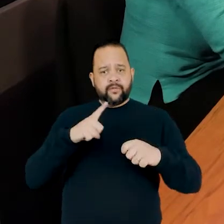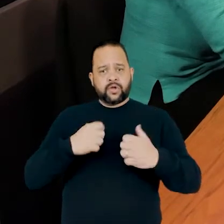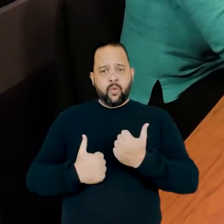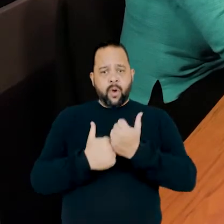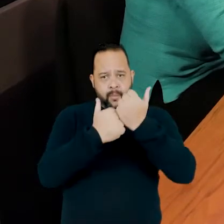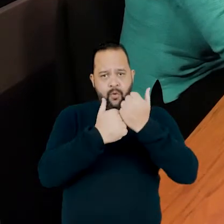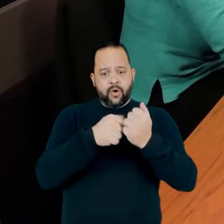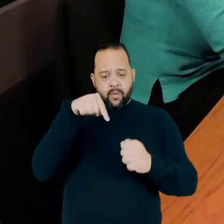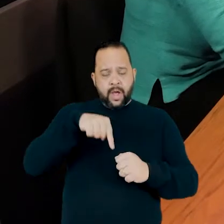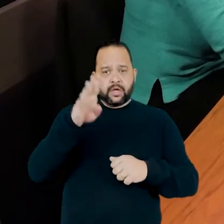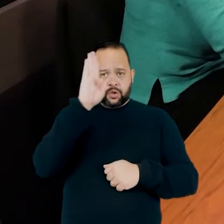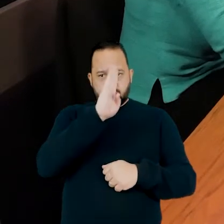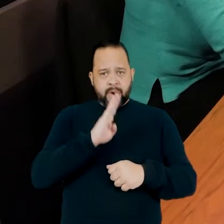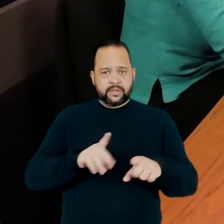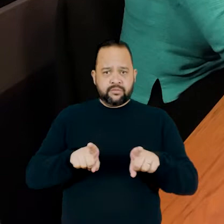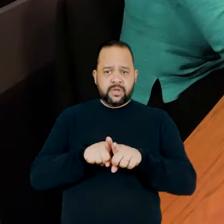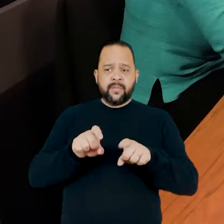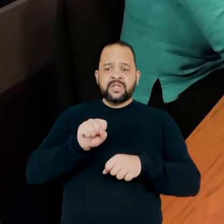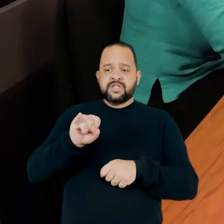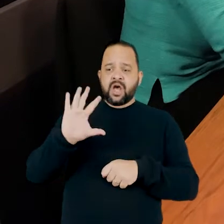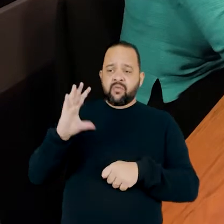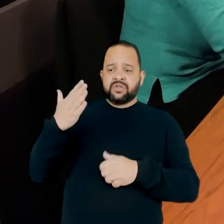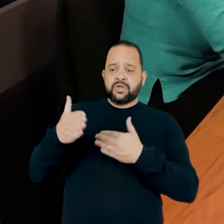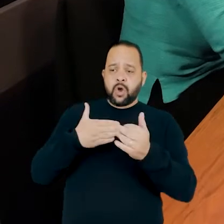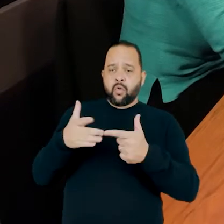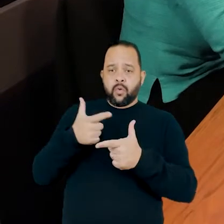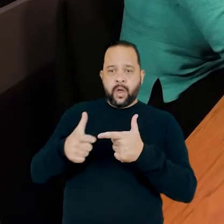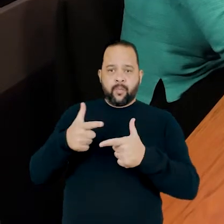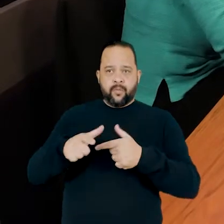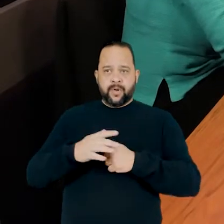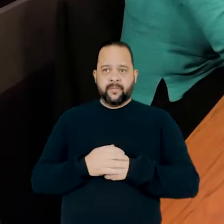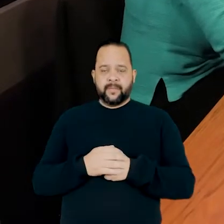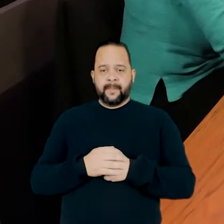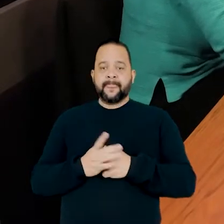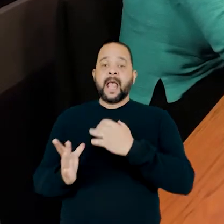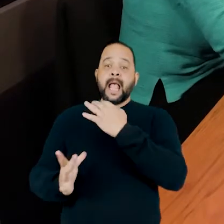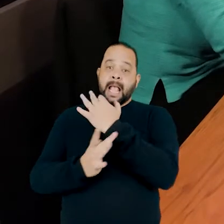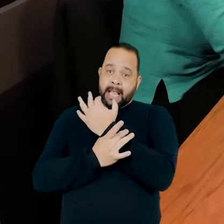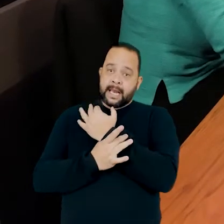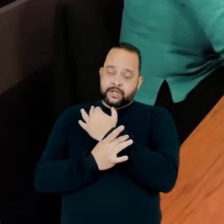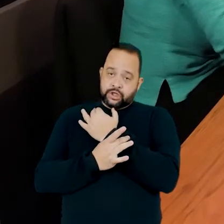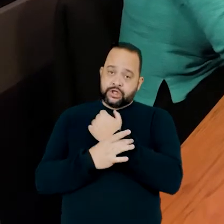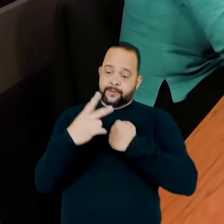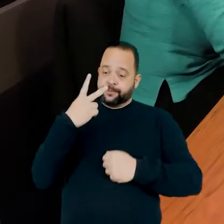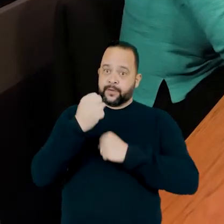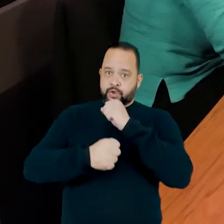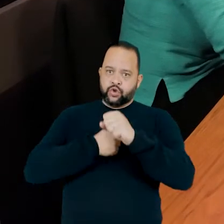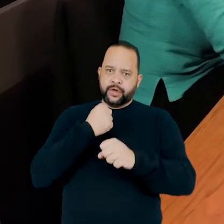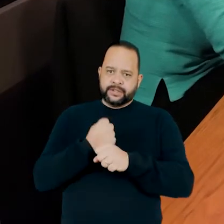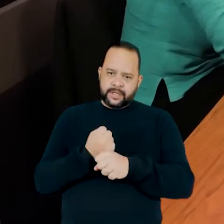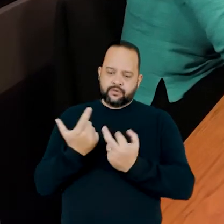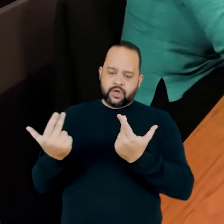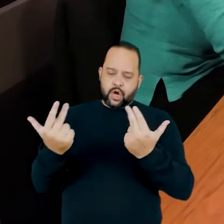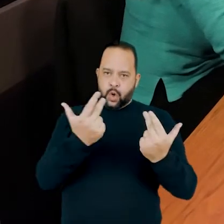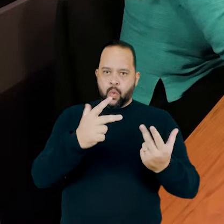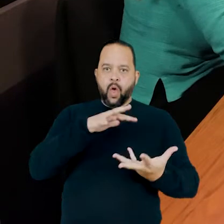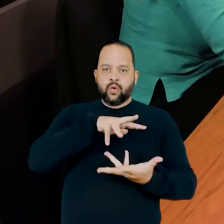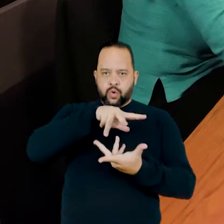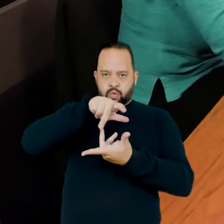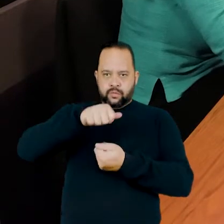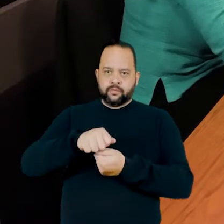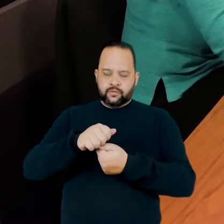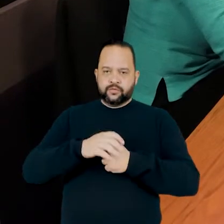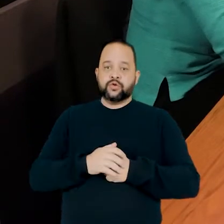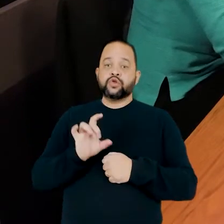de vocês aqui também, em caso de algum problema com o produto? A garantia da Shure, é global, dois anos por produto, tá?